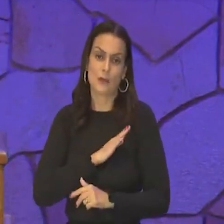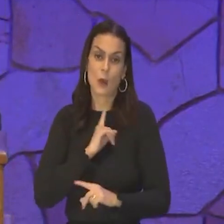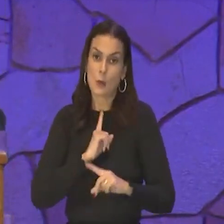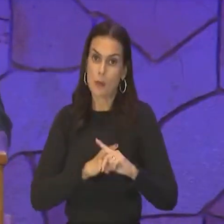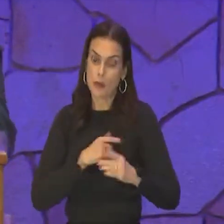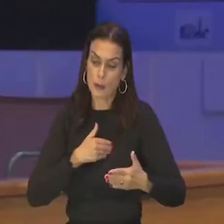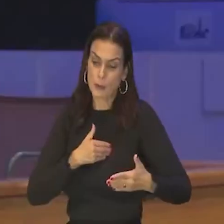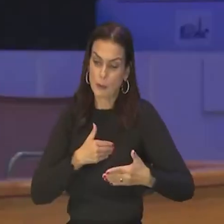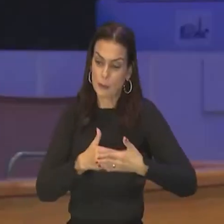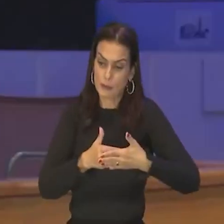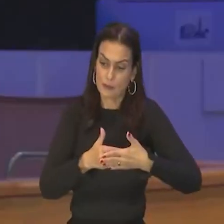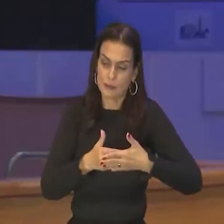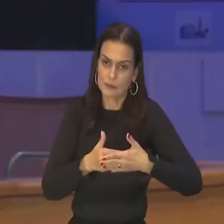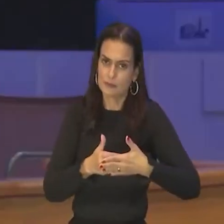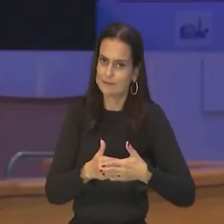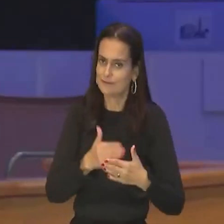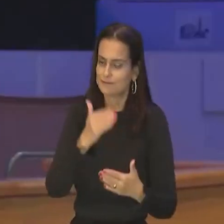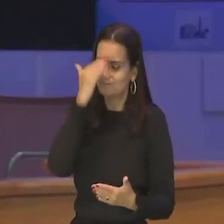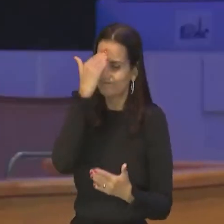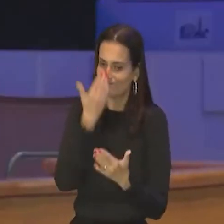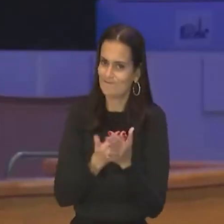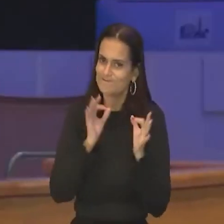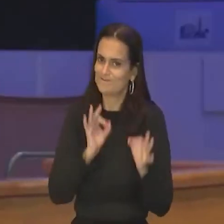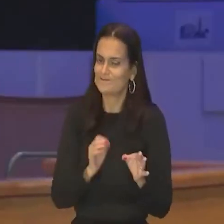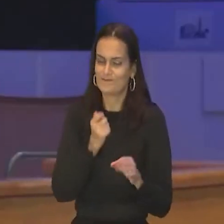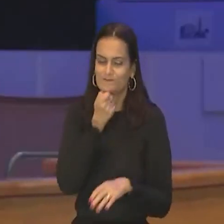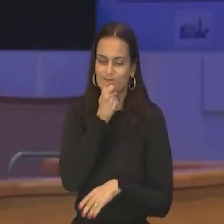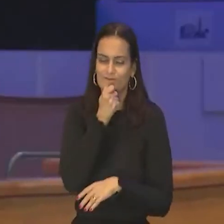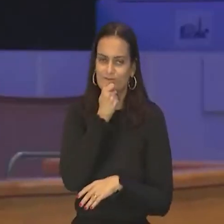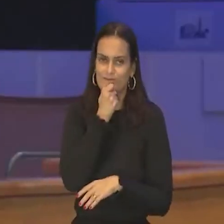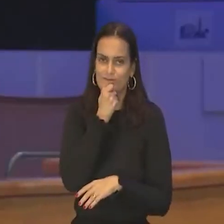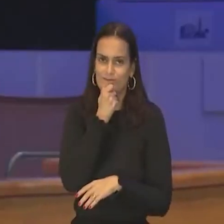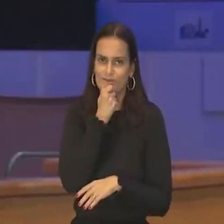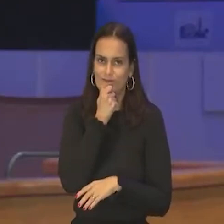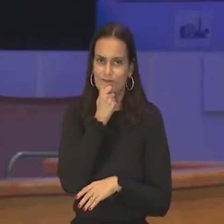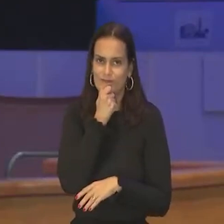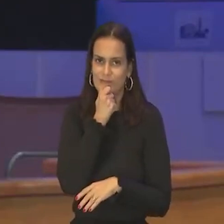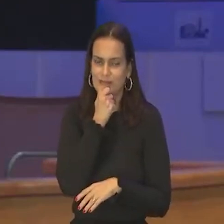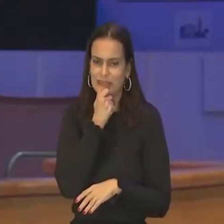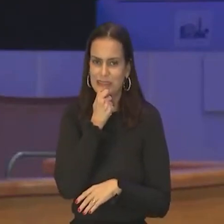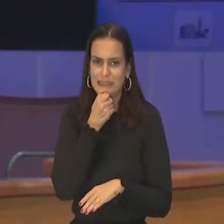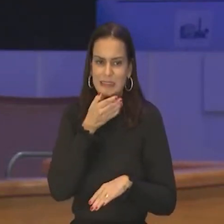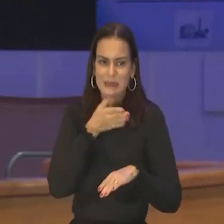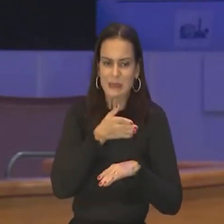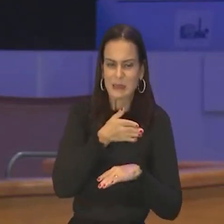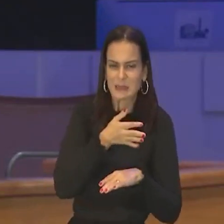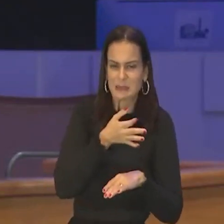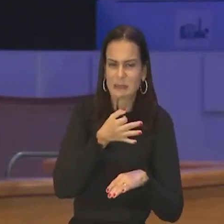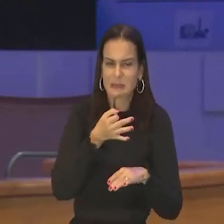então eles eram incrédulos, eles eram inconstantes.